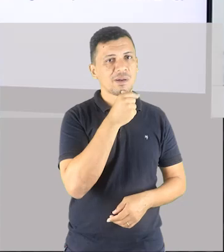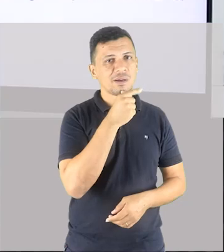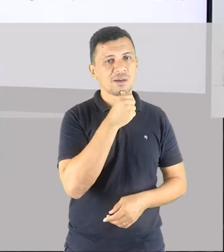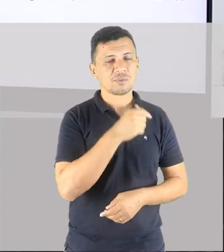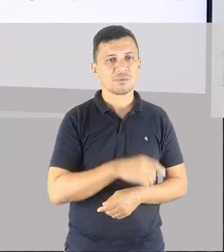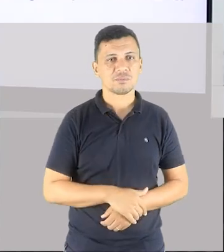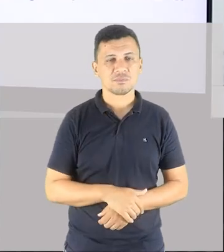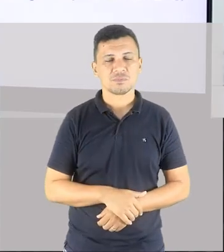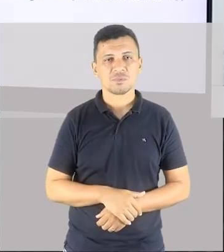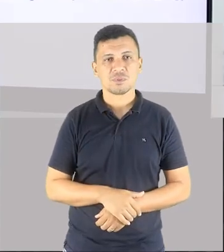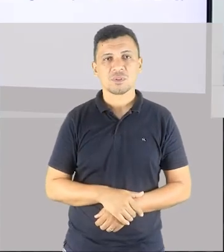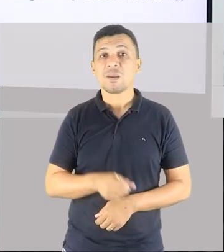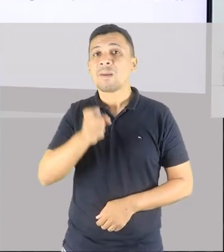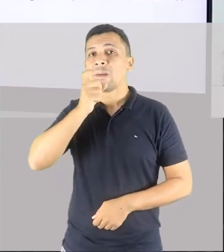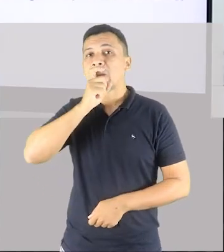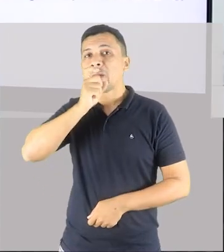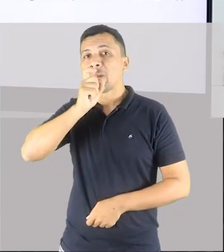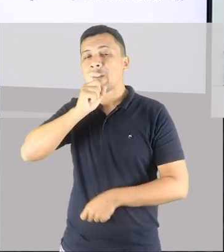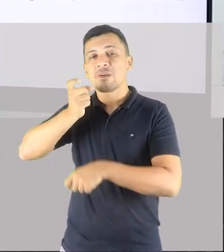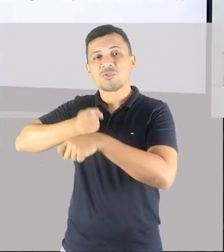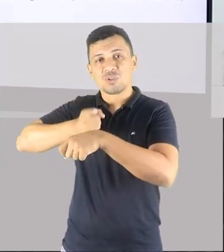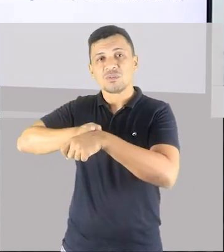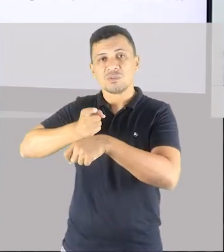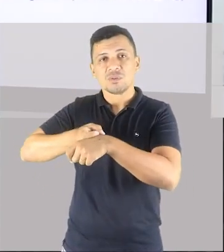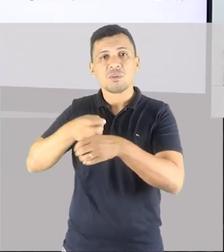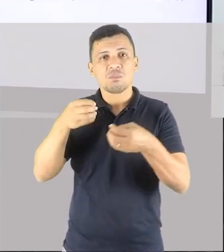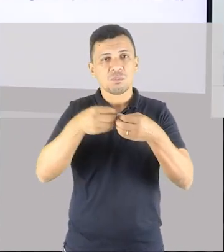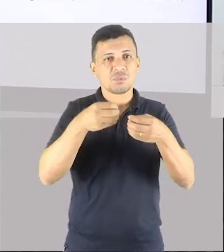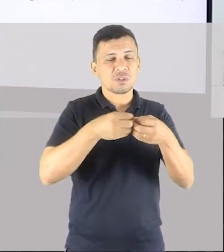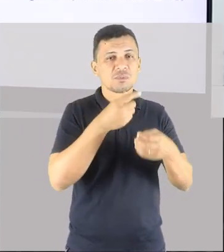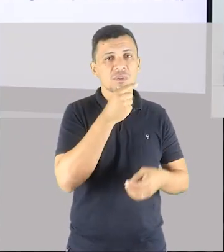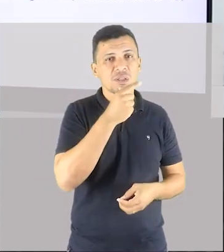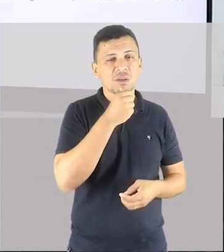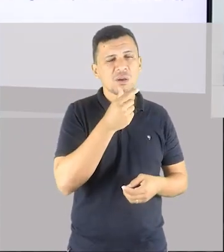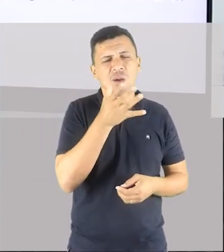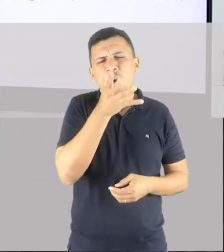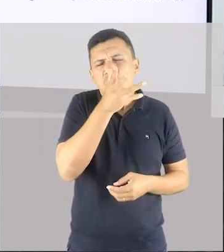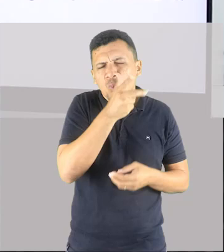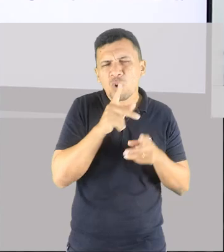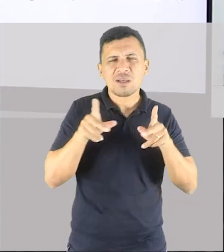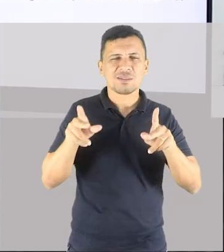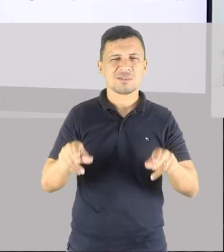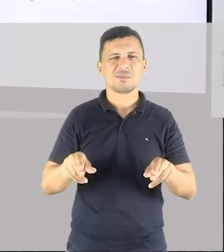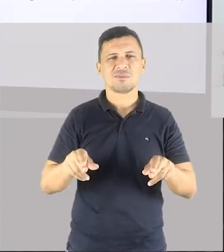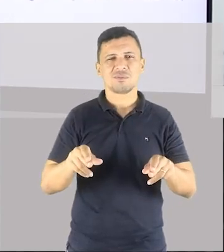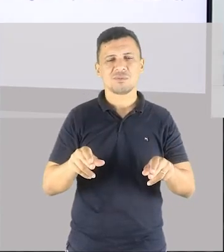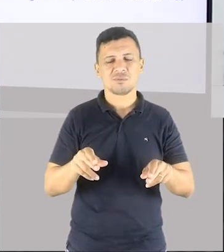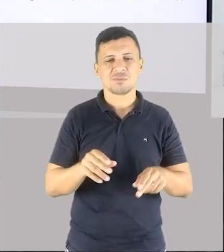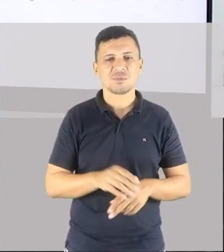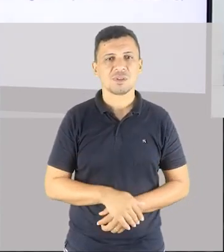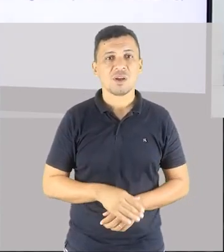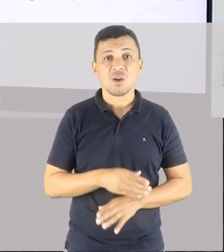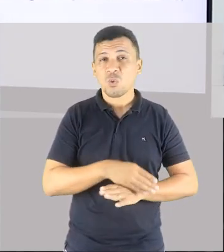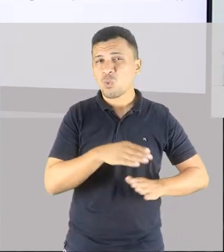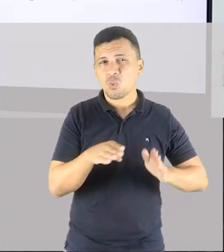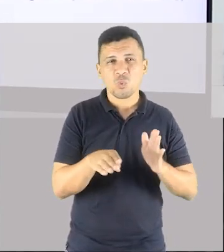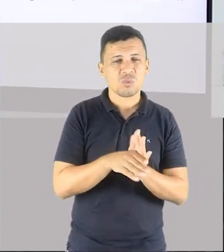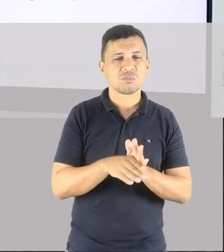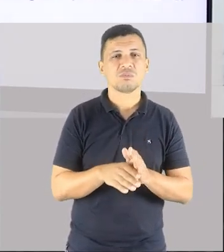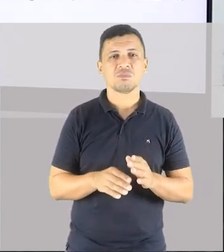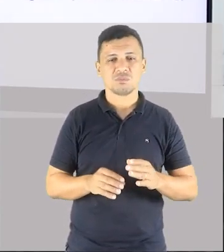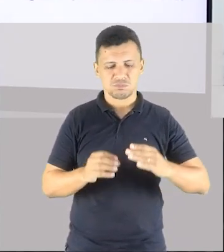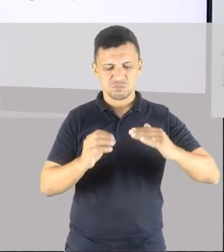ó, a densidade do gelo é próximo da água, ele tem quase a mesma densidade, então ele fica quase totalmente